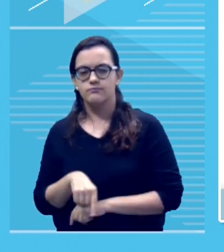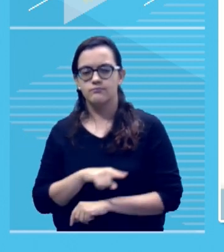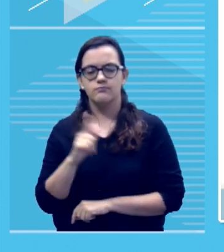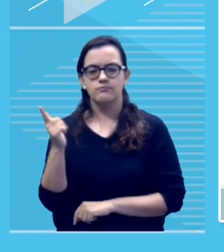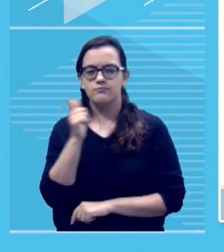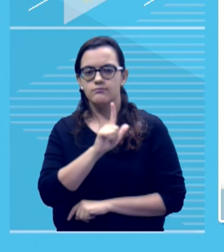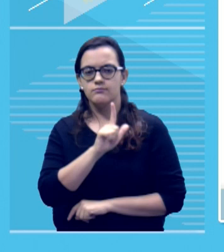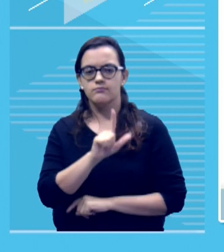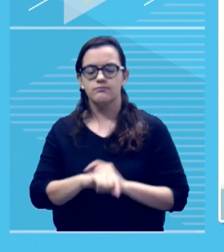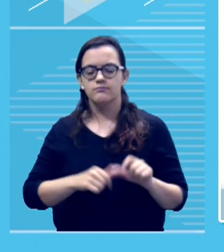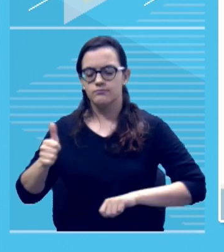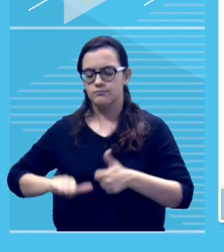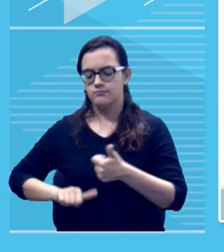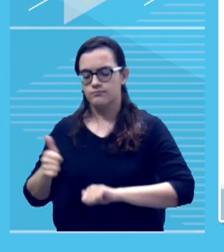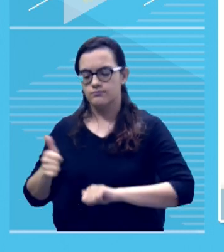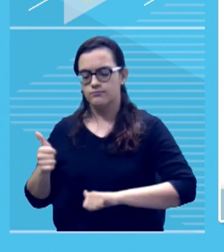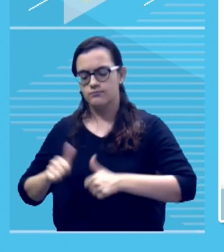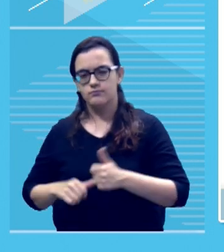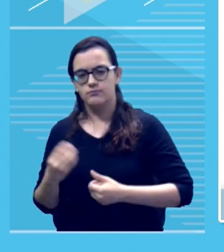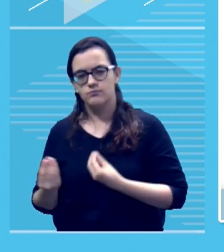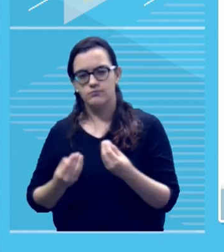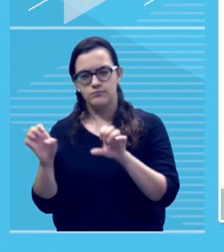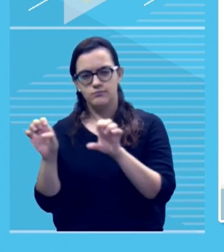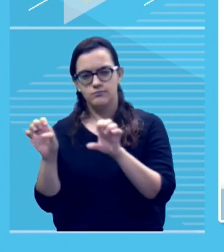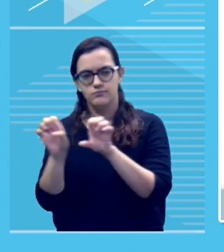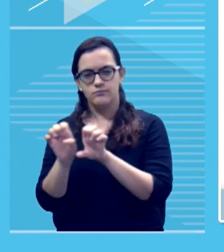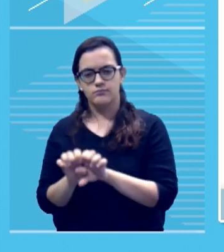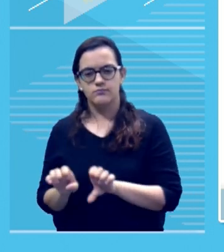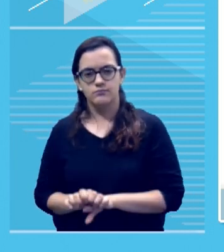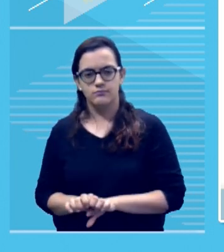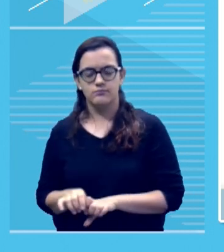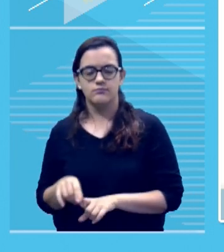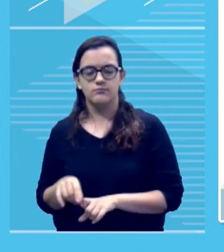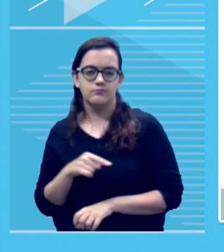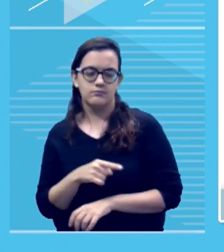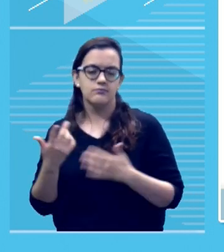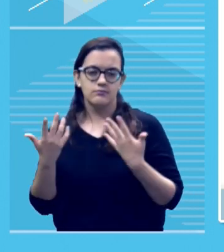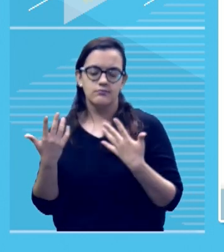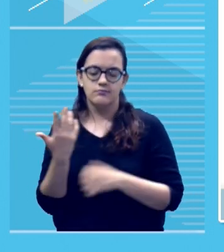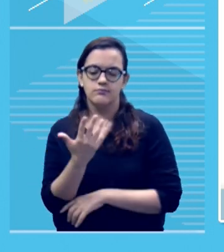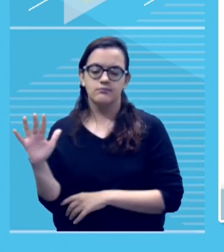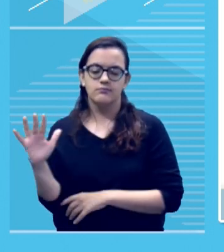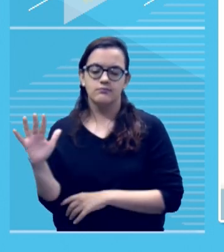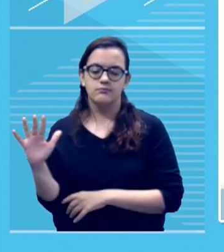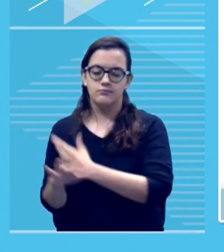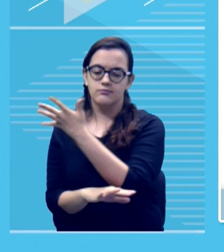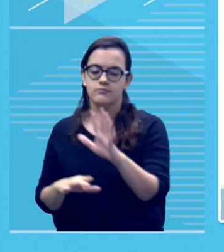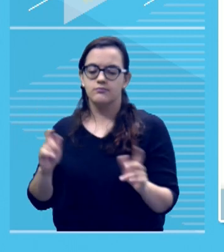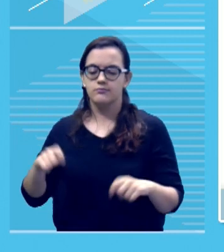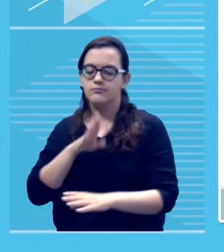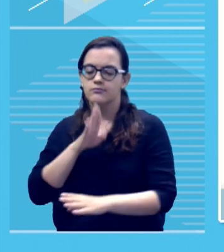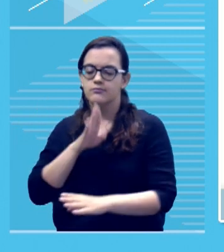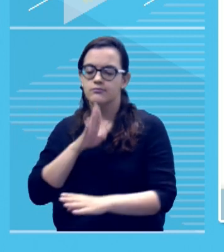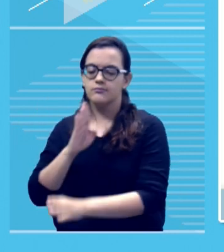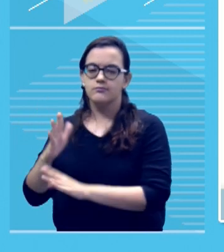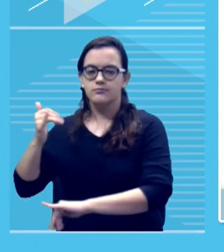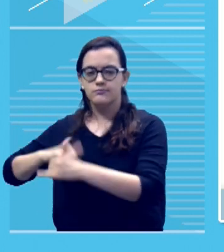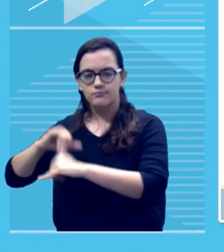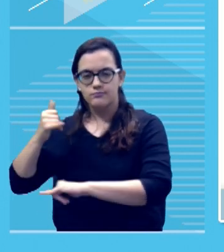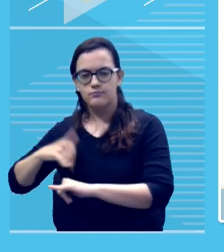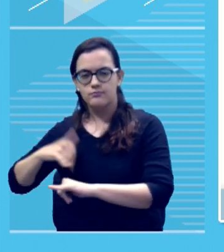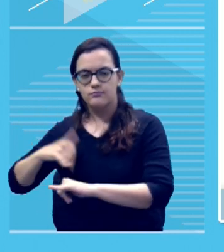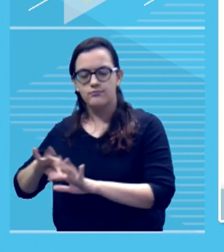inferidas analisando a sua forma estrutural. Na natureza, alguns compostos apresentam a mesma forma molecular e diferentes formas